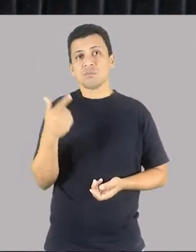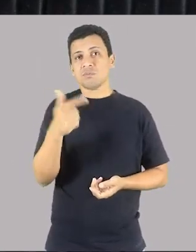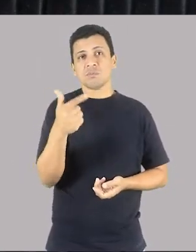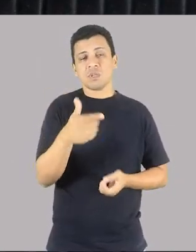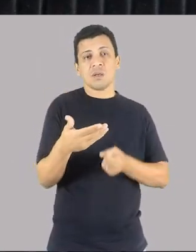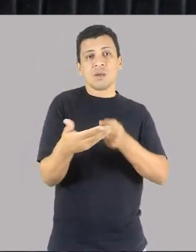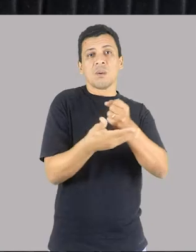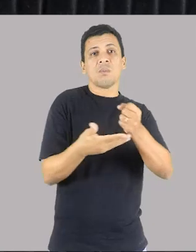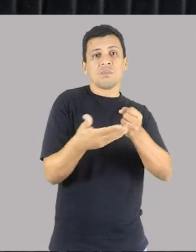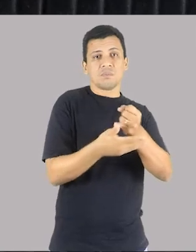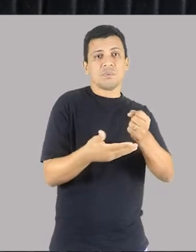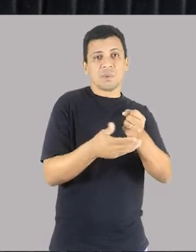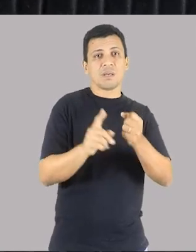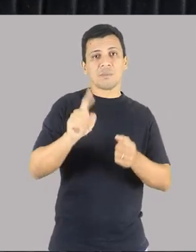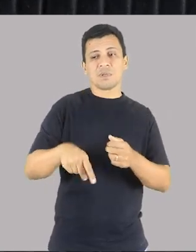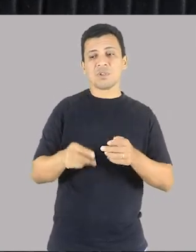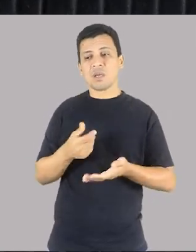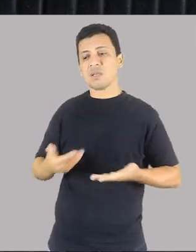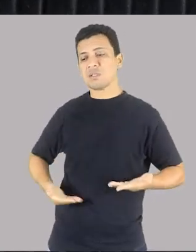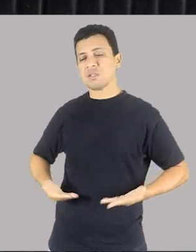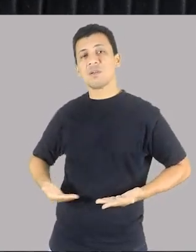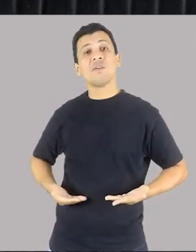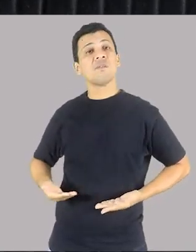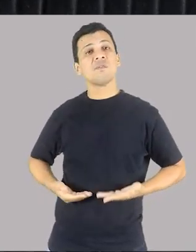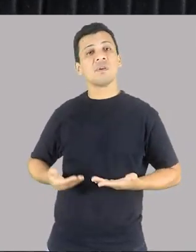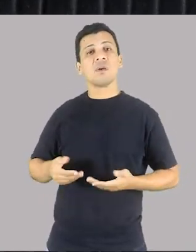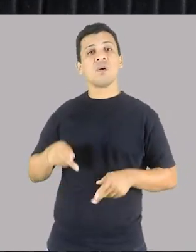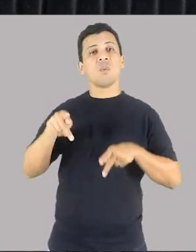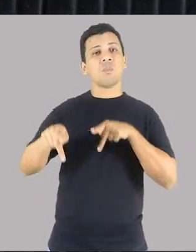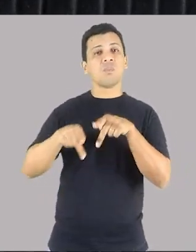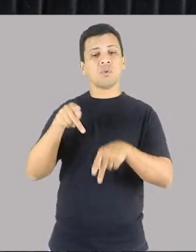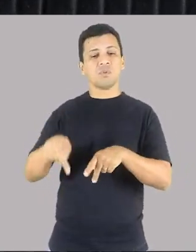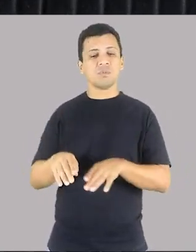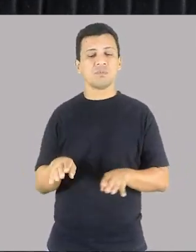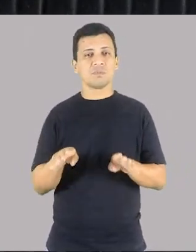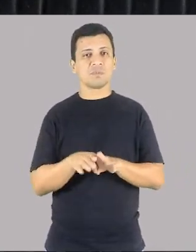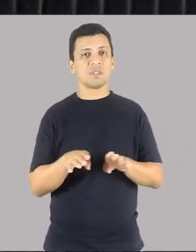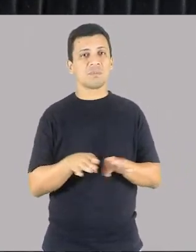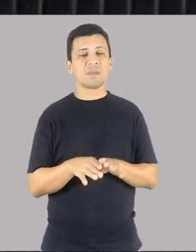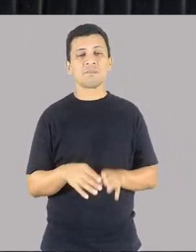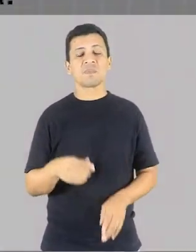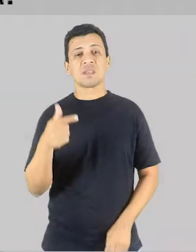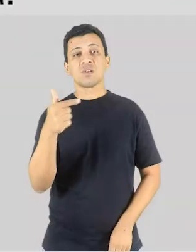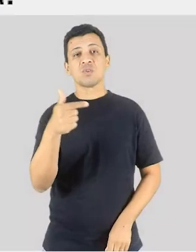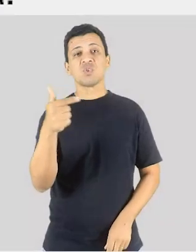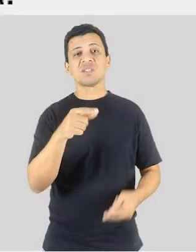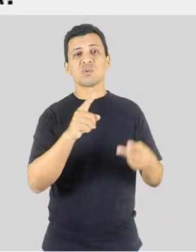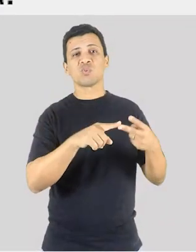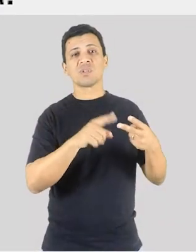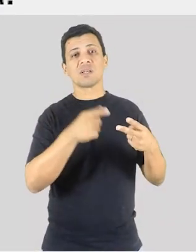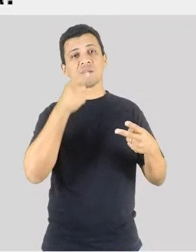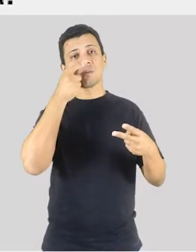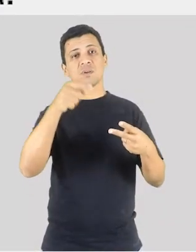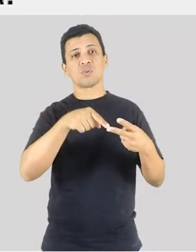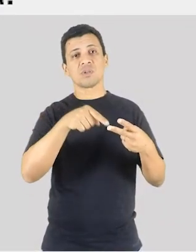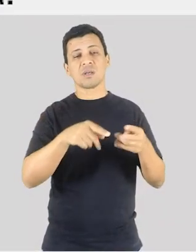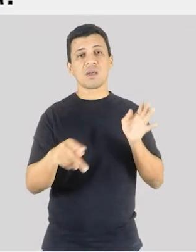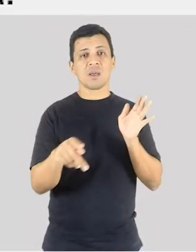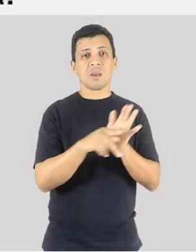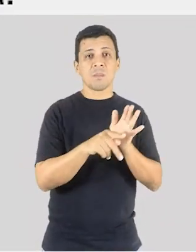ao povo. Mas também temos o interesse público secundário. O interesse público secundário é o interesse da